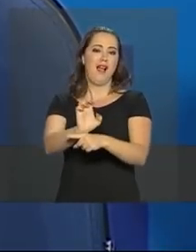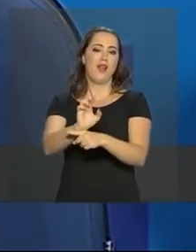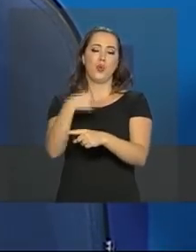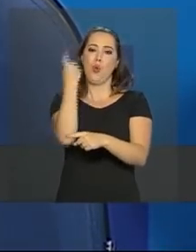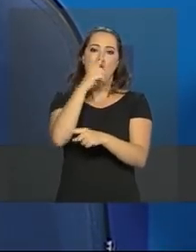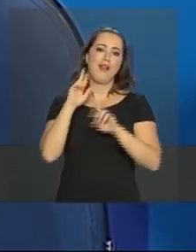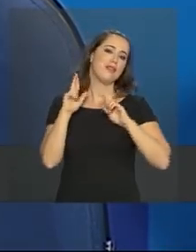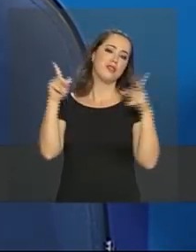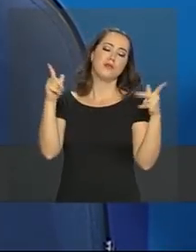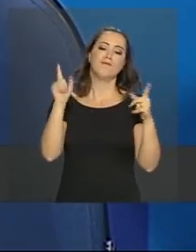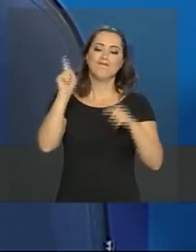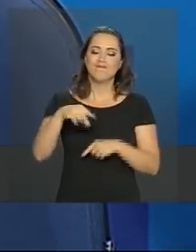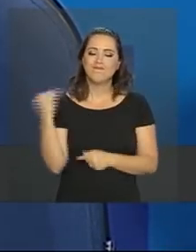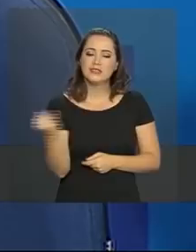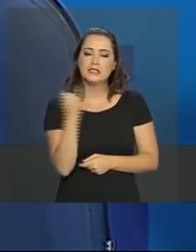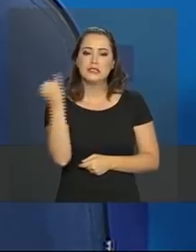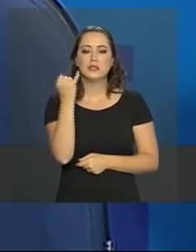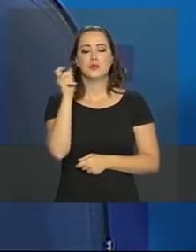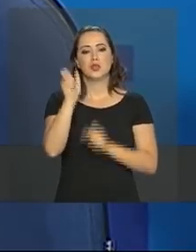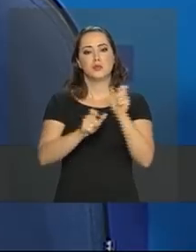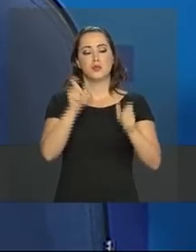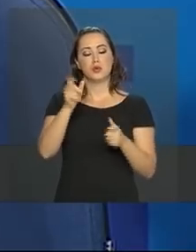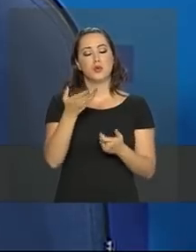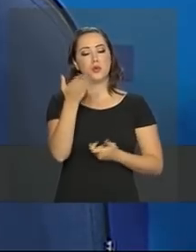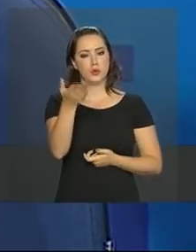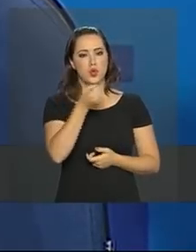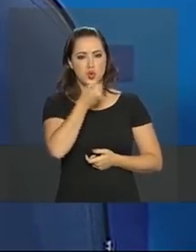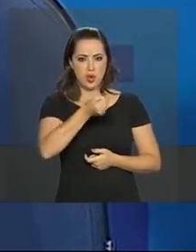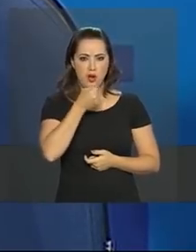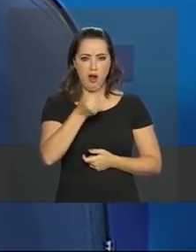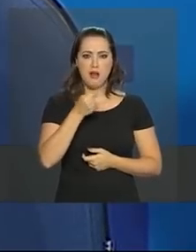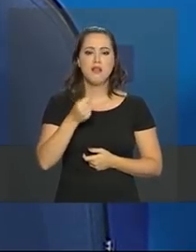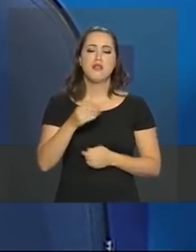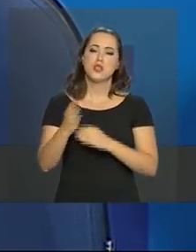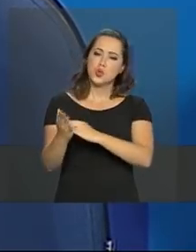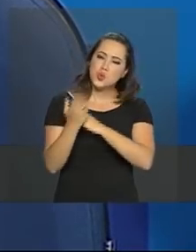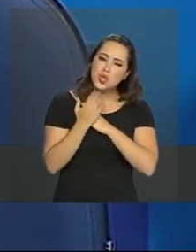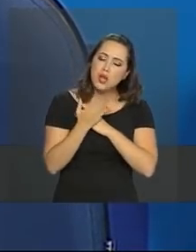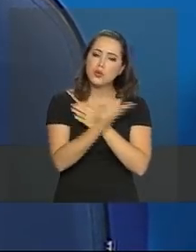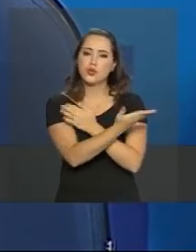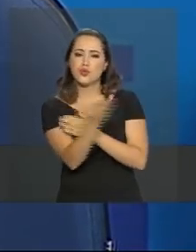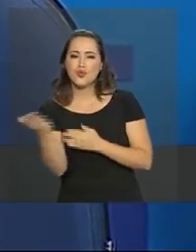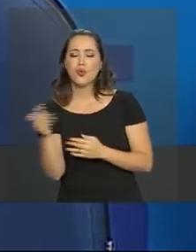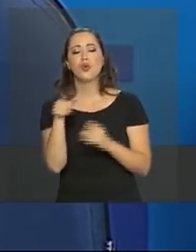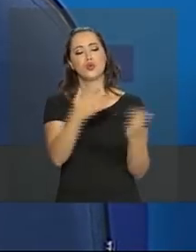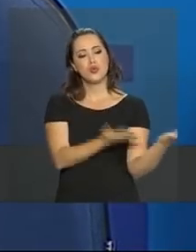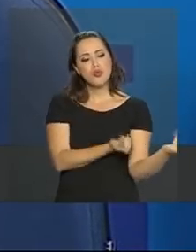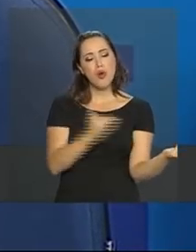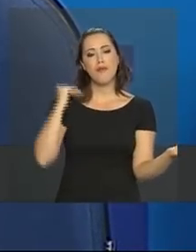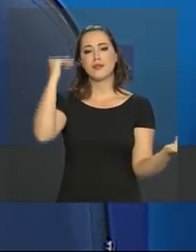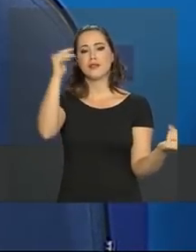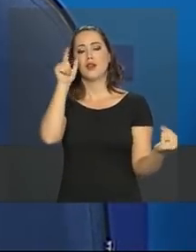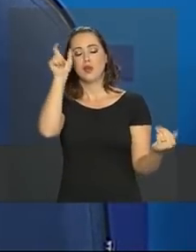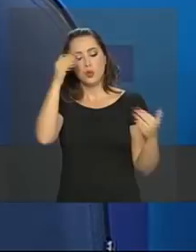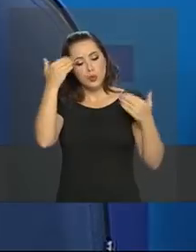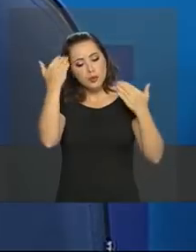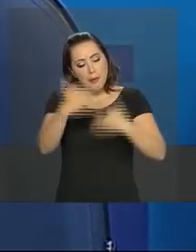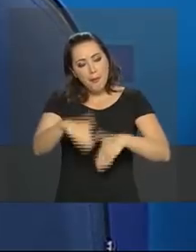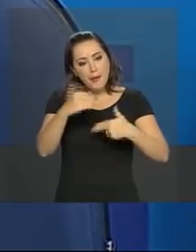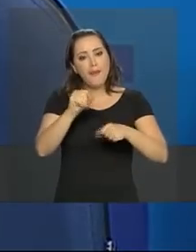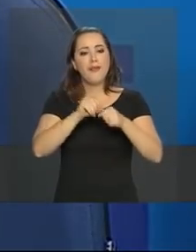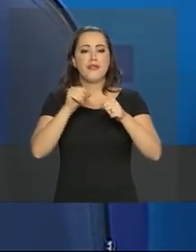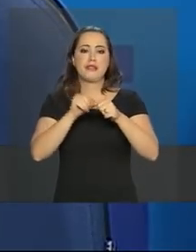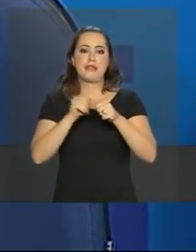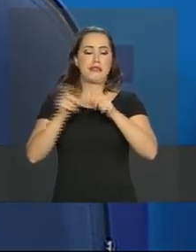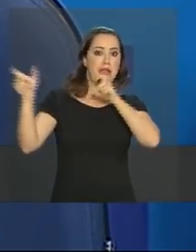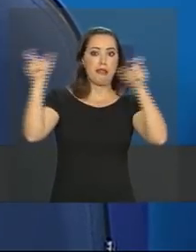é fundamental isso jornalistas aqui presentes puderem nos ajudar para que os jovens e adultos participantes estejam atentos